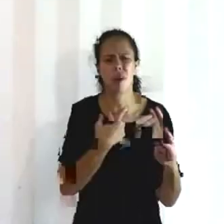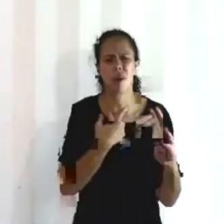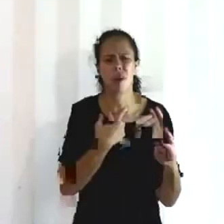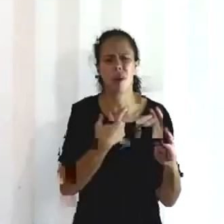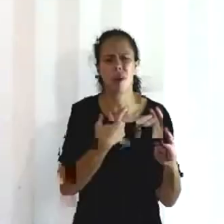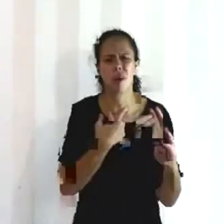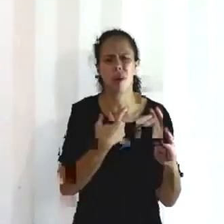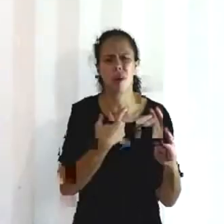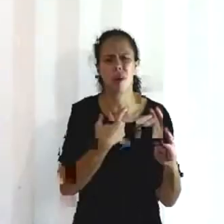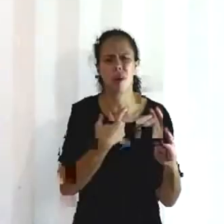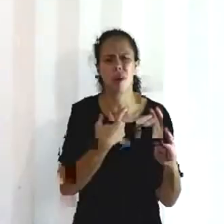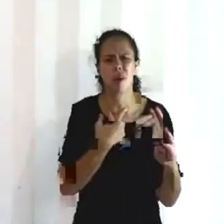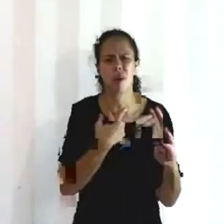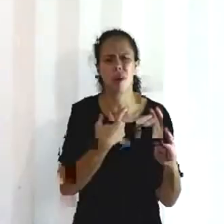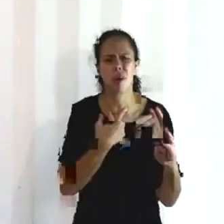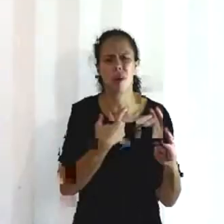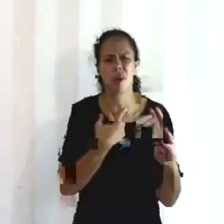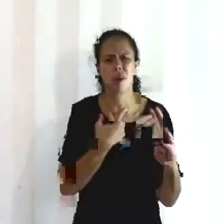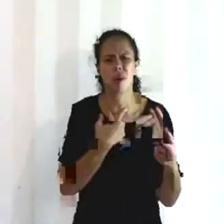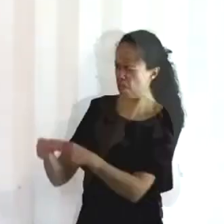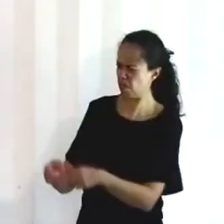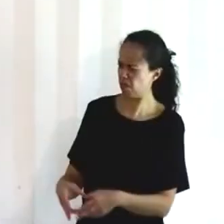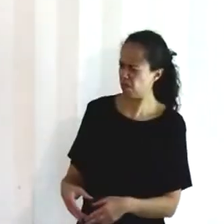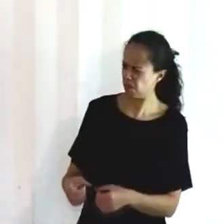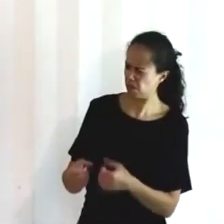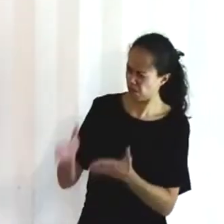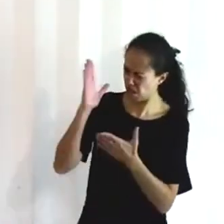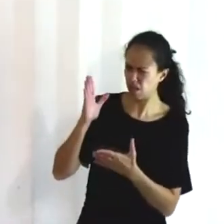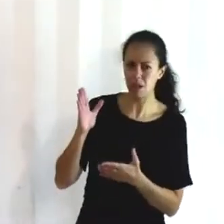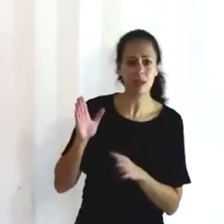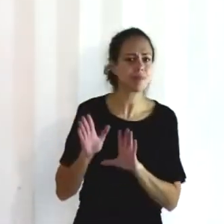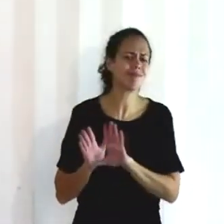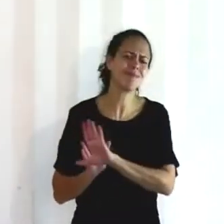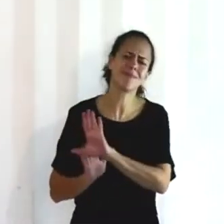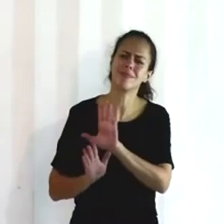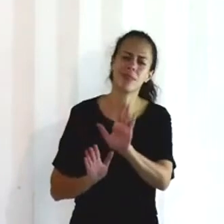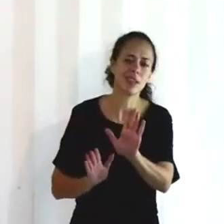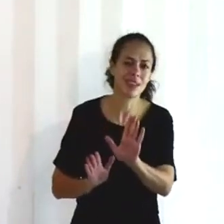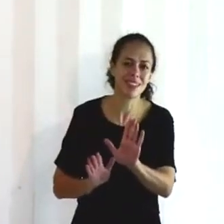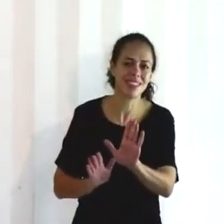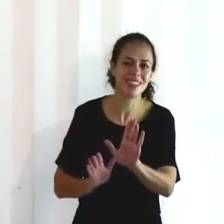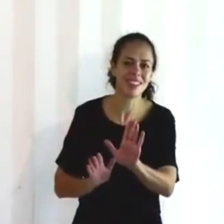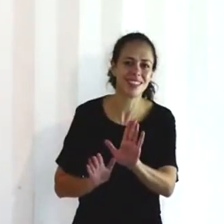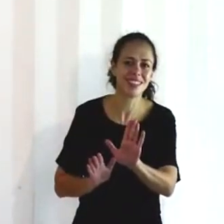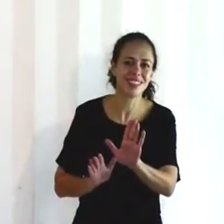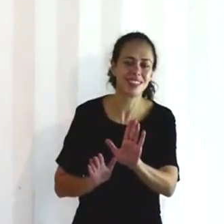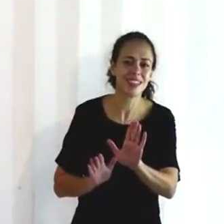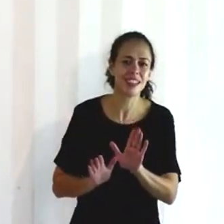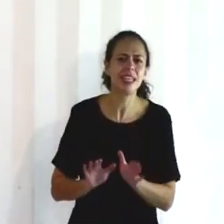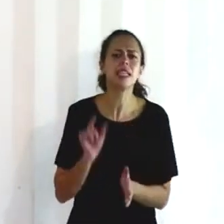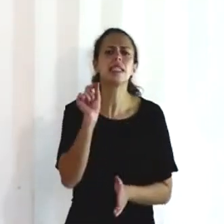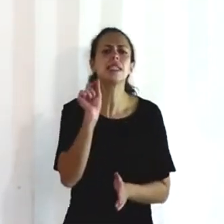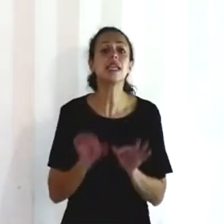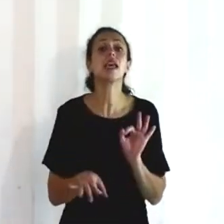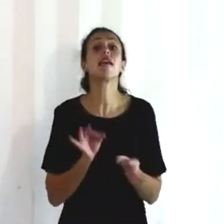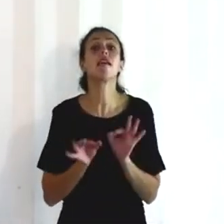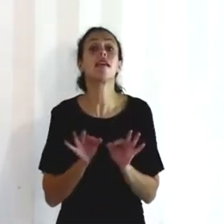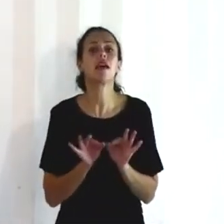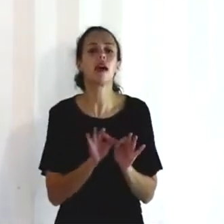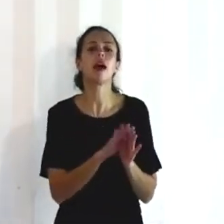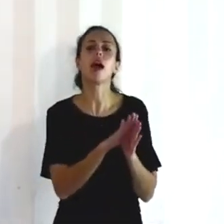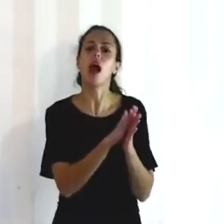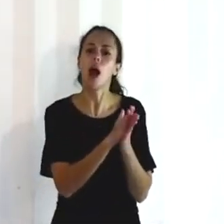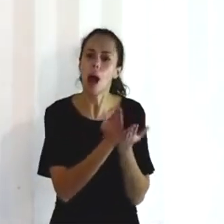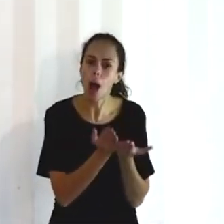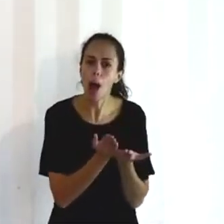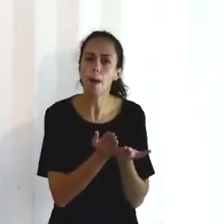Quem julga nunca é o homem, pelo seu querer, quem julga é sempre a palavra. Então, se